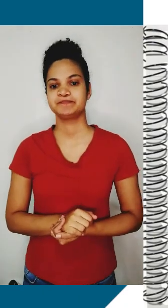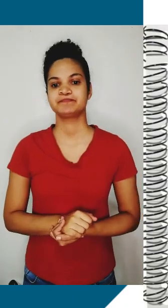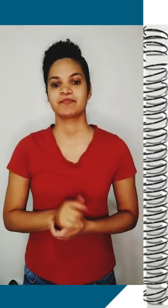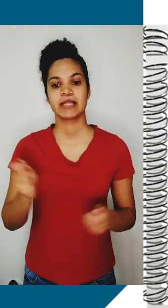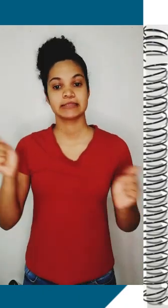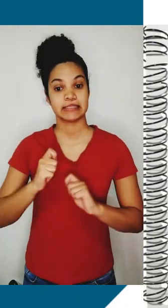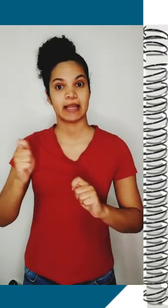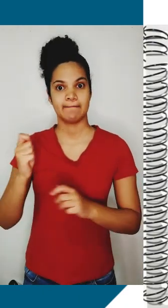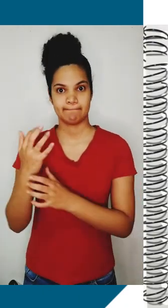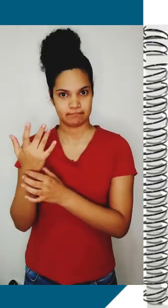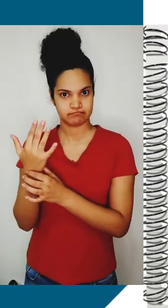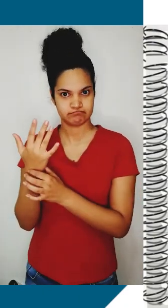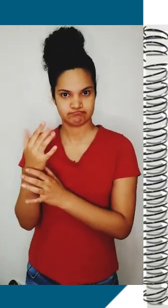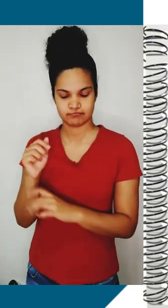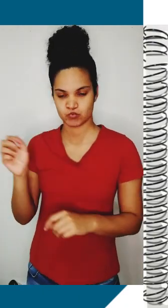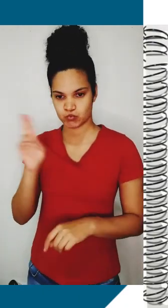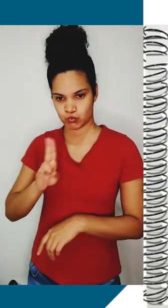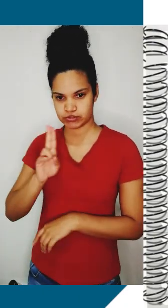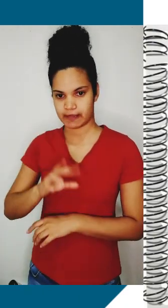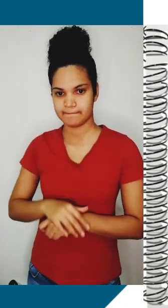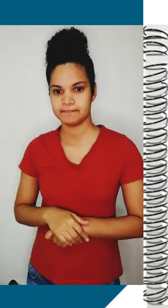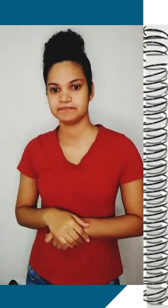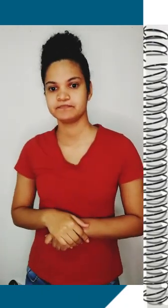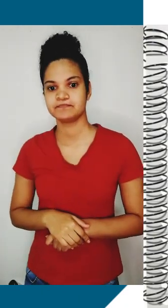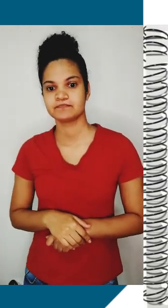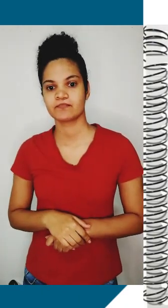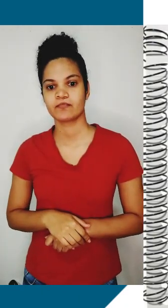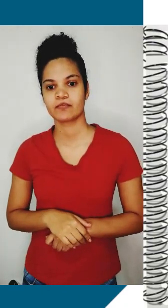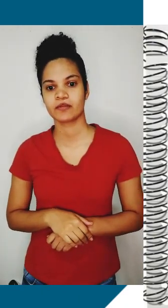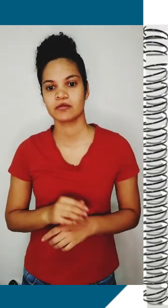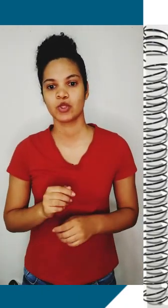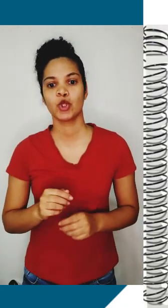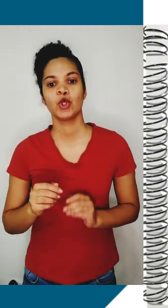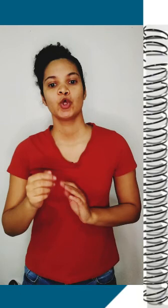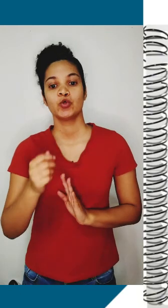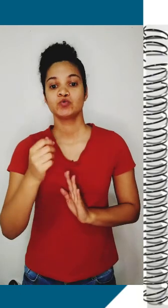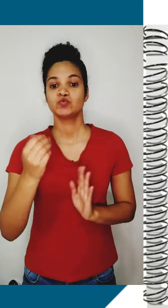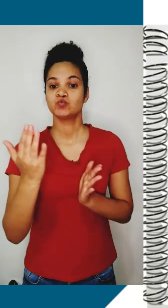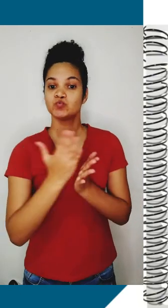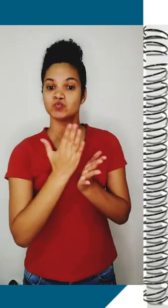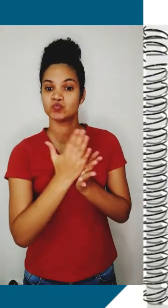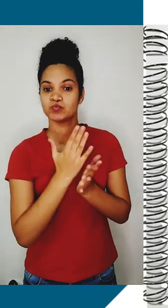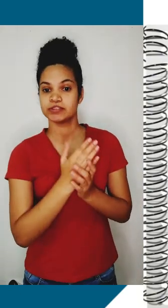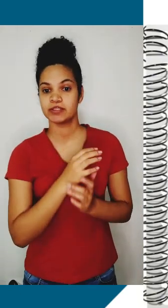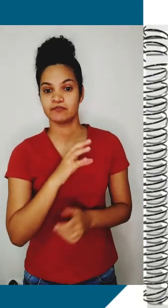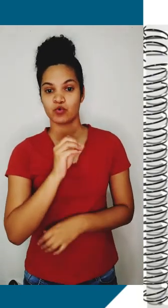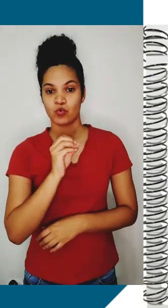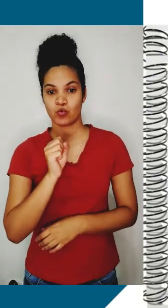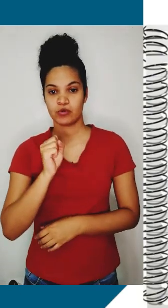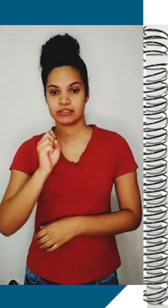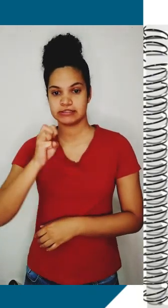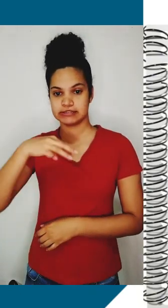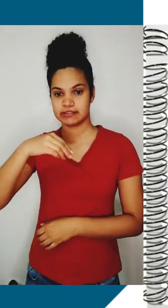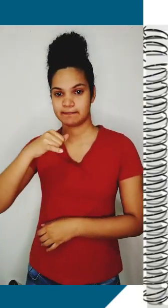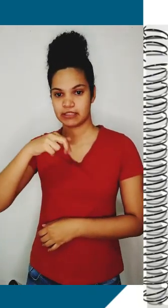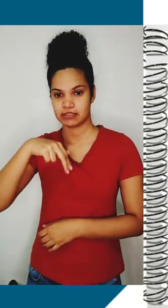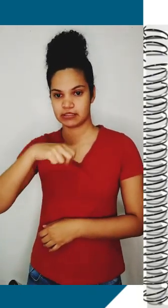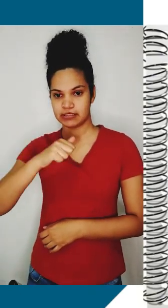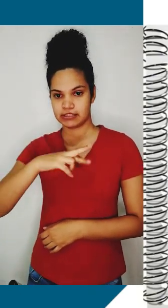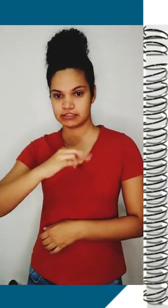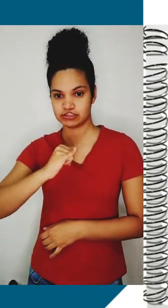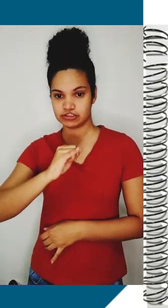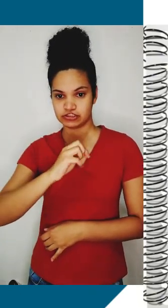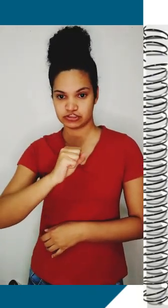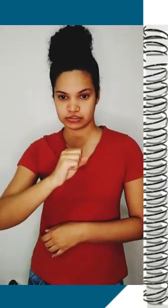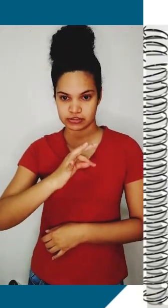contextualização que pode ser usado na UERJ. No romance O Seminarista, de Rubem Fonseca, o protagonista Zé, o especialista, procura vingar a